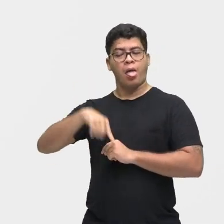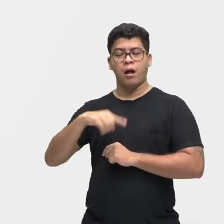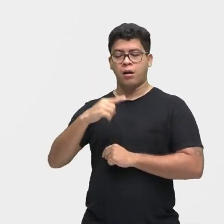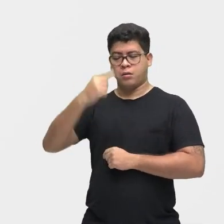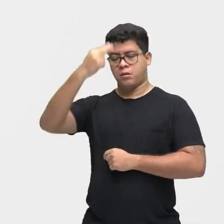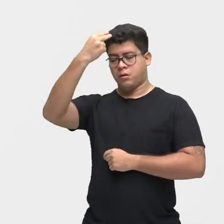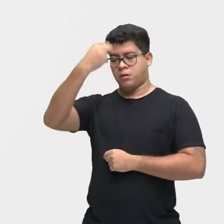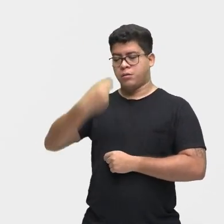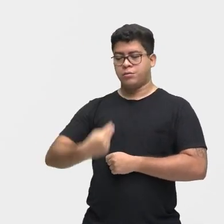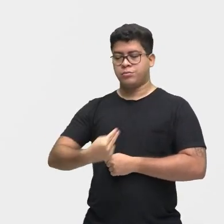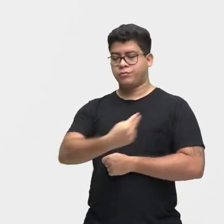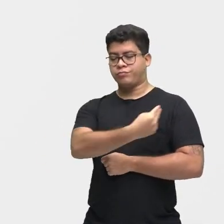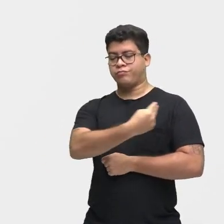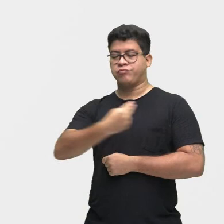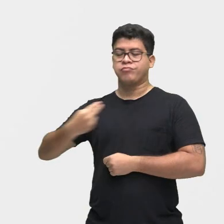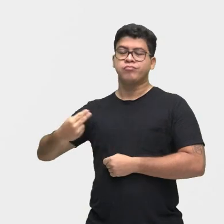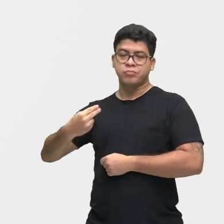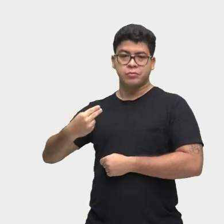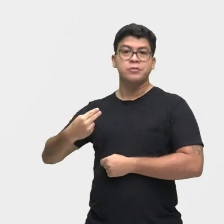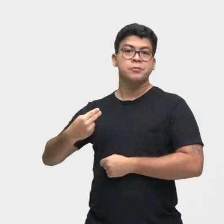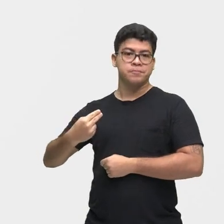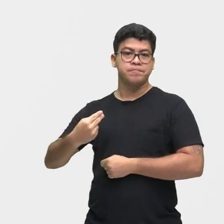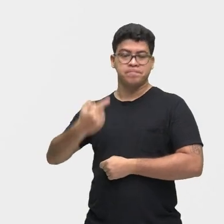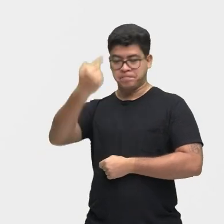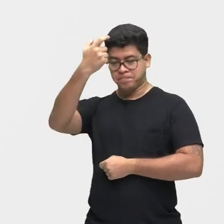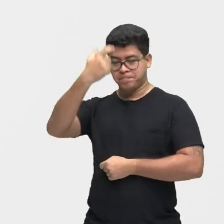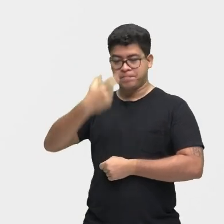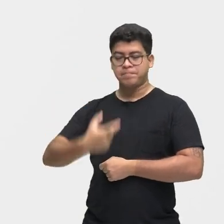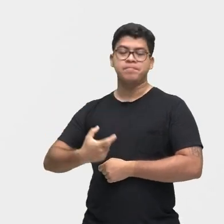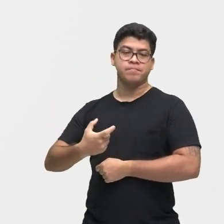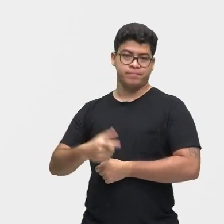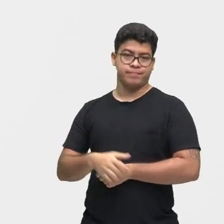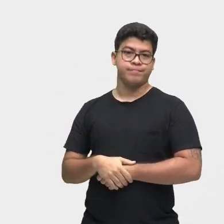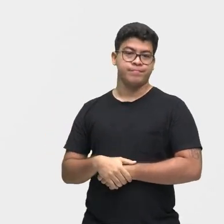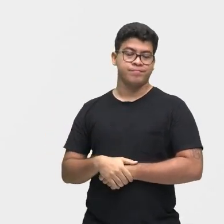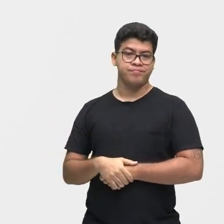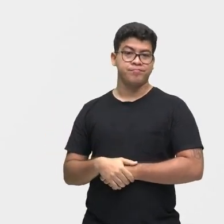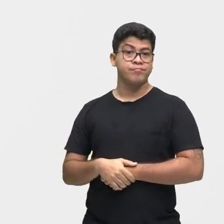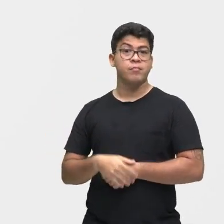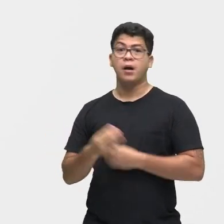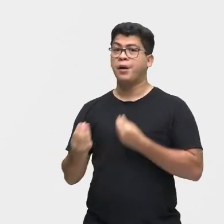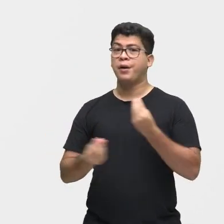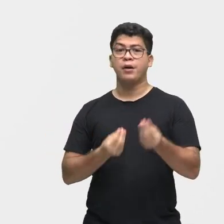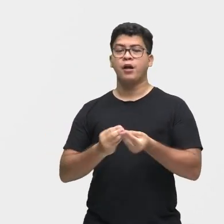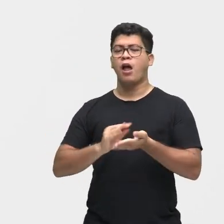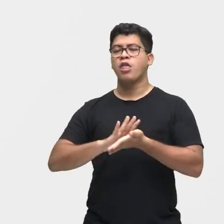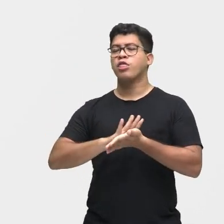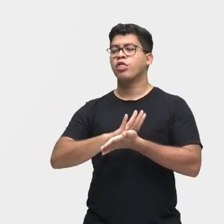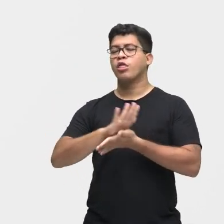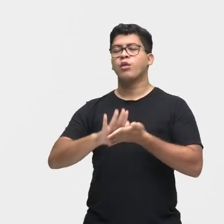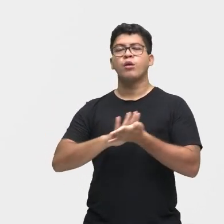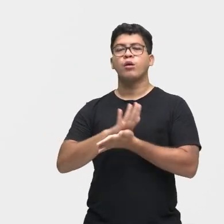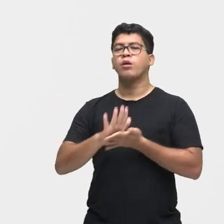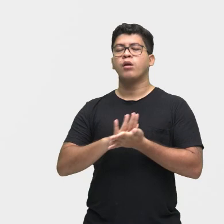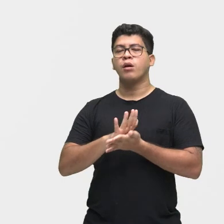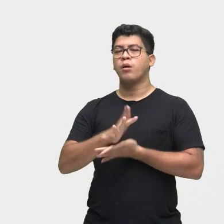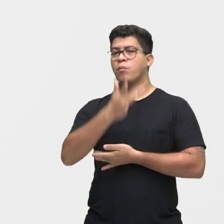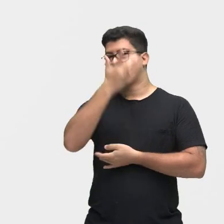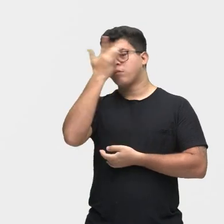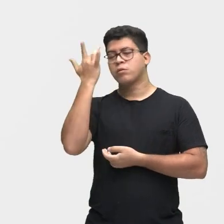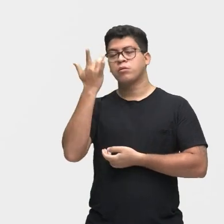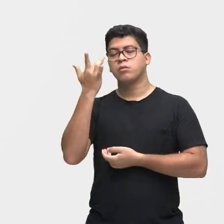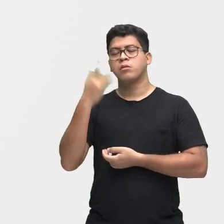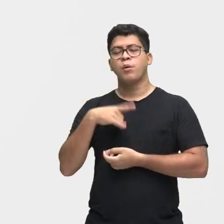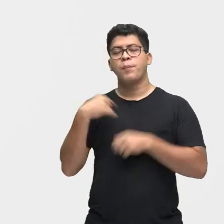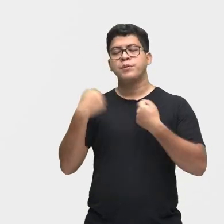Tá vendo? Olha só, o rei era sagrado. A ninguém ele deveria explicações sobre suas ações, porque ele estaria ali